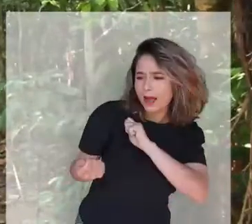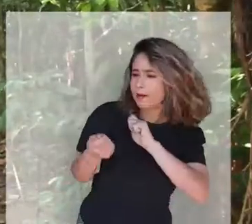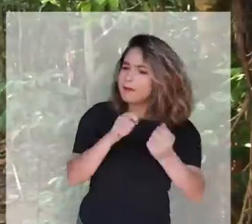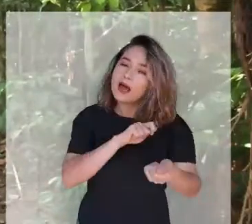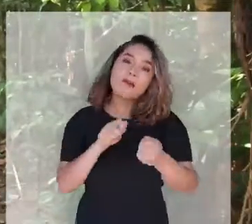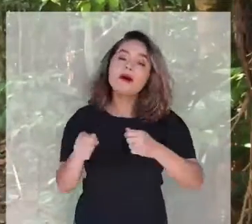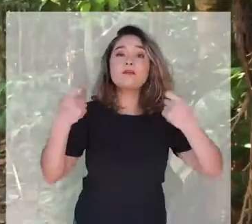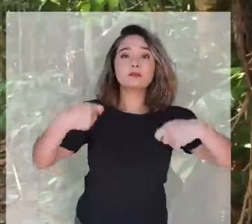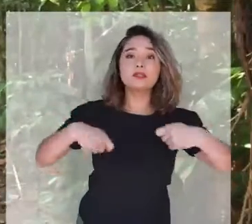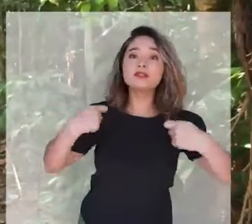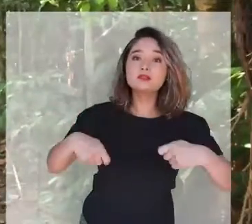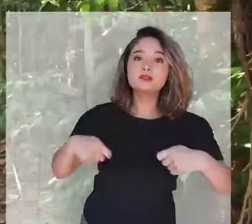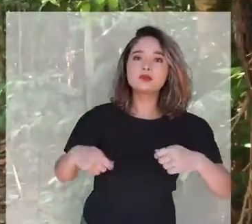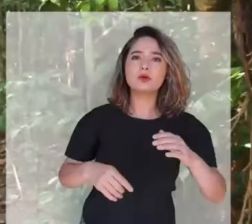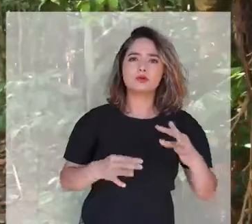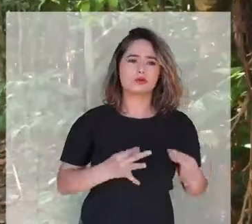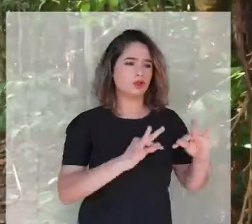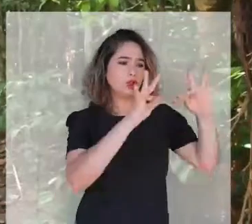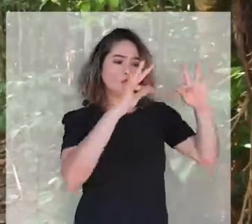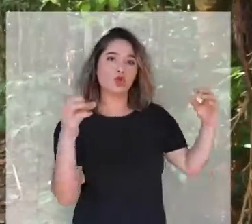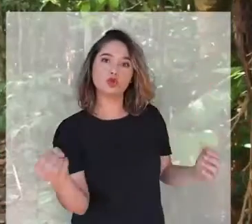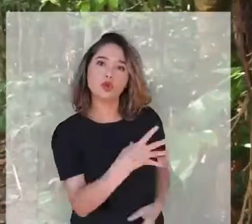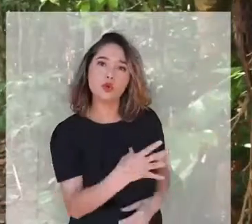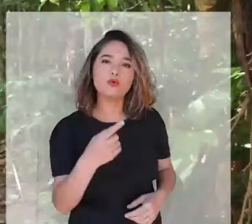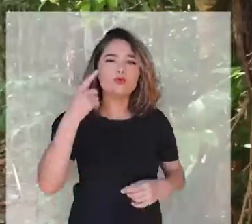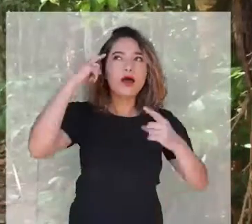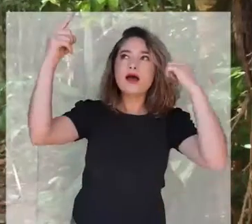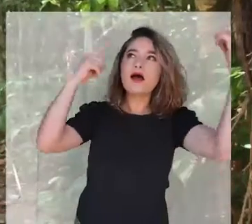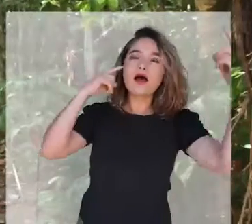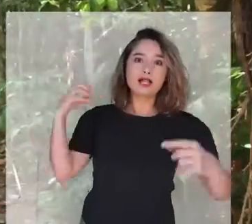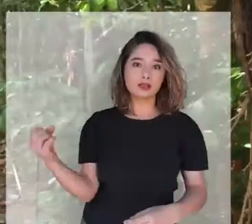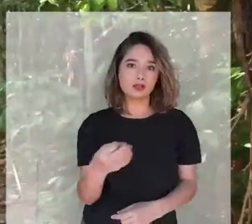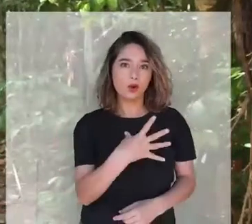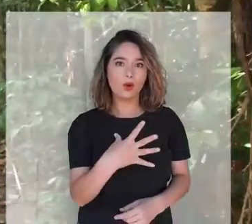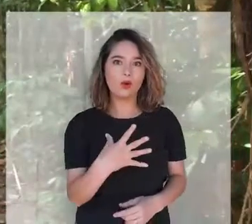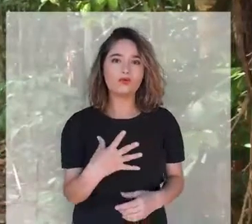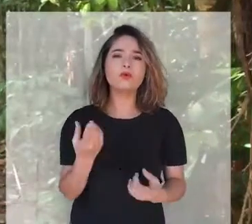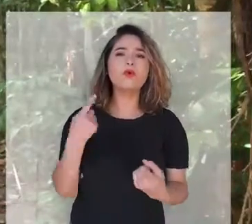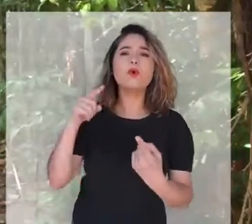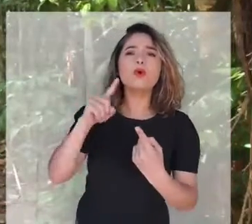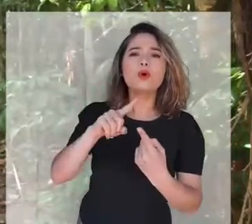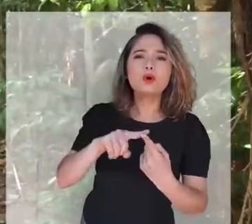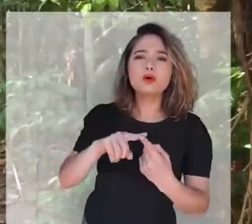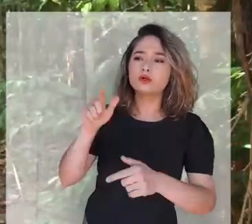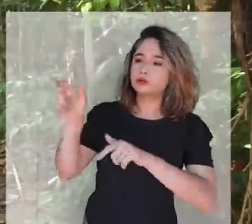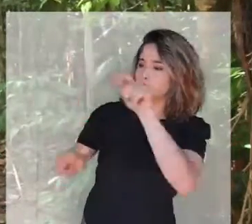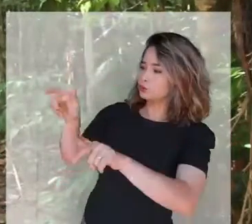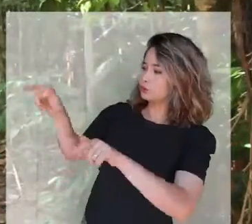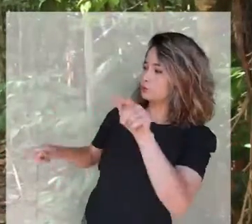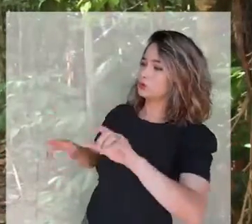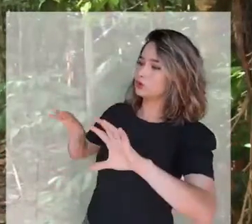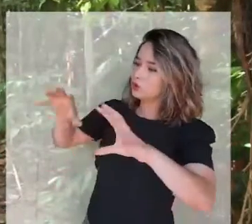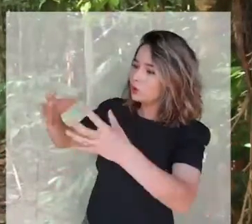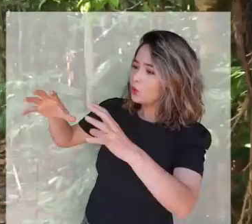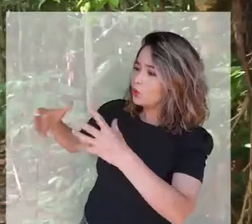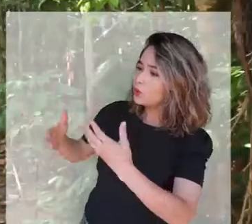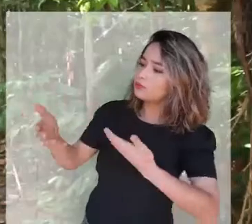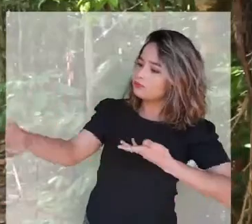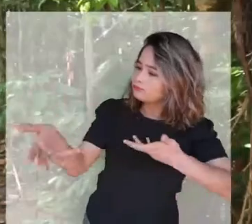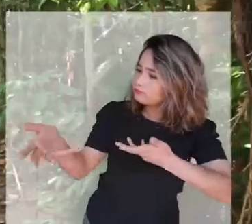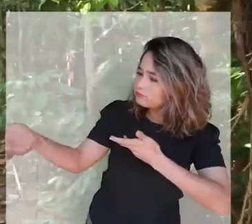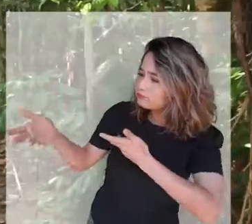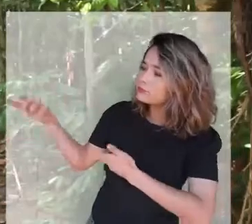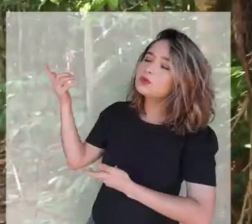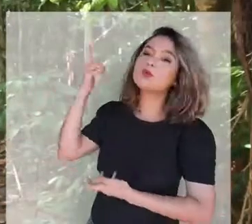que trabalhar com novos insights para atingir resultados eficientes para a população